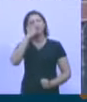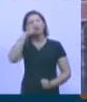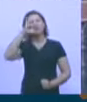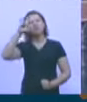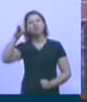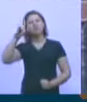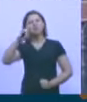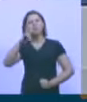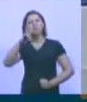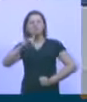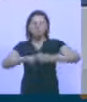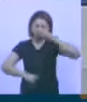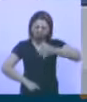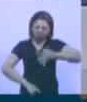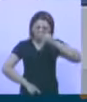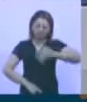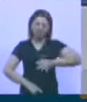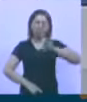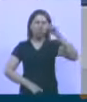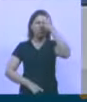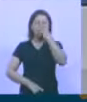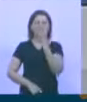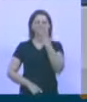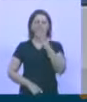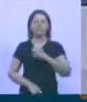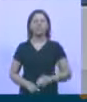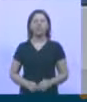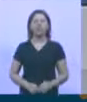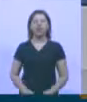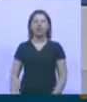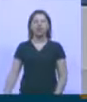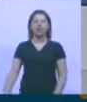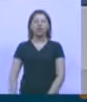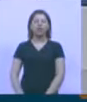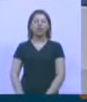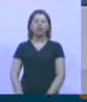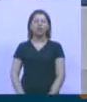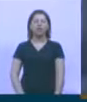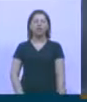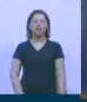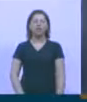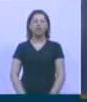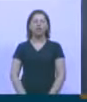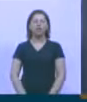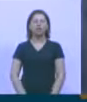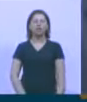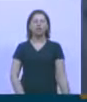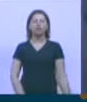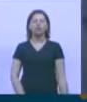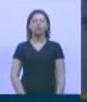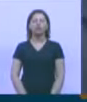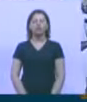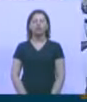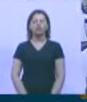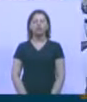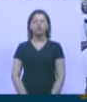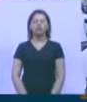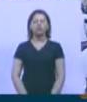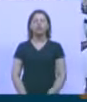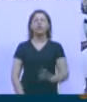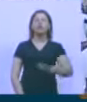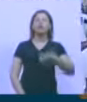que corrige, de um Deus que é exigente. And maybe against that background I may be led to do something bad.